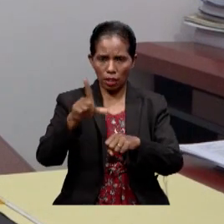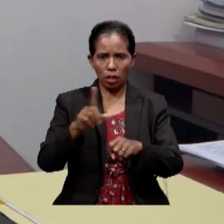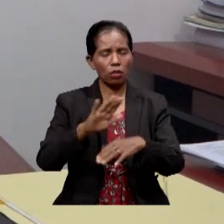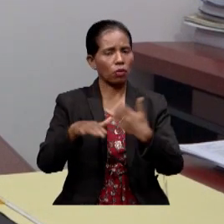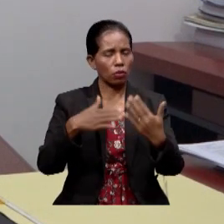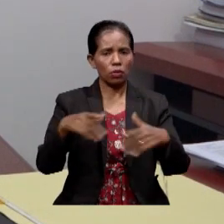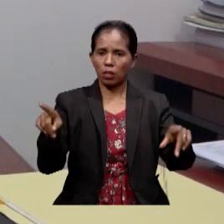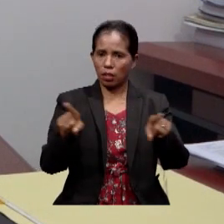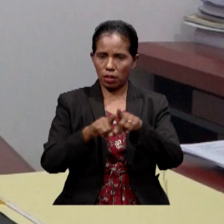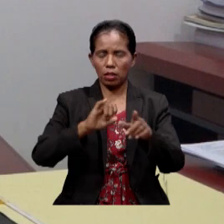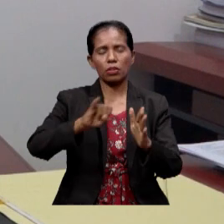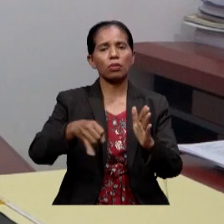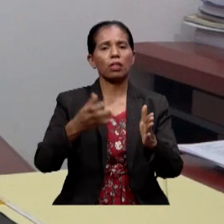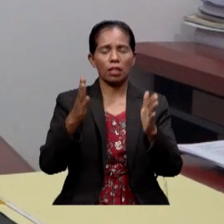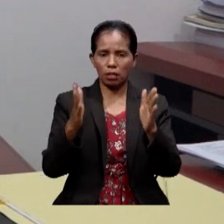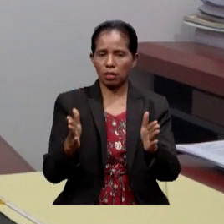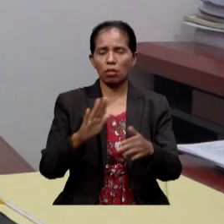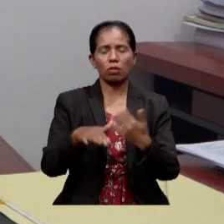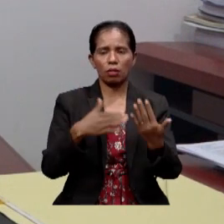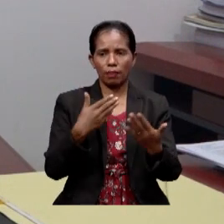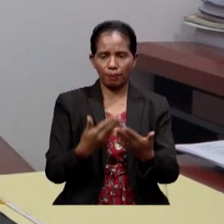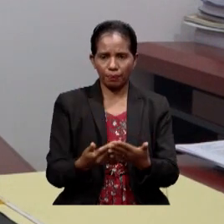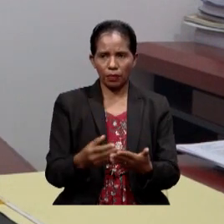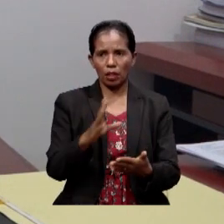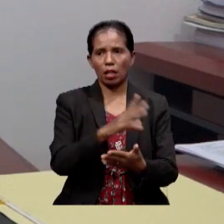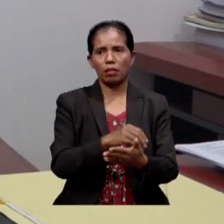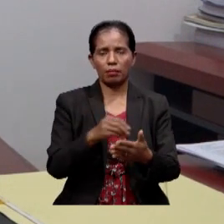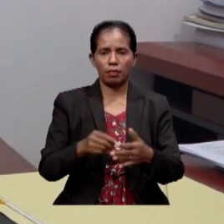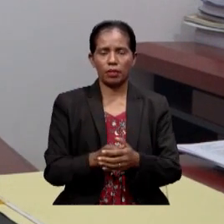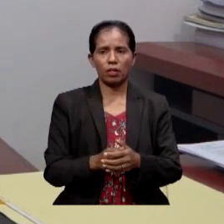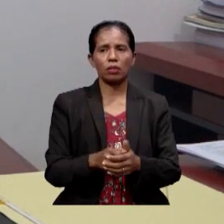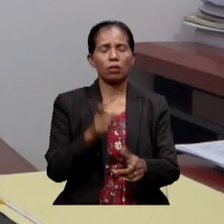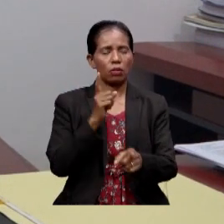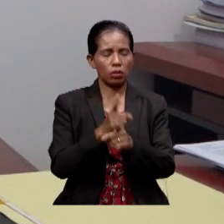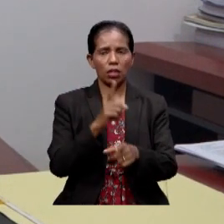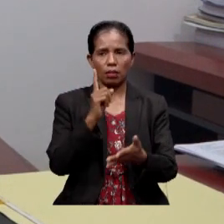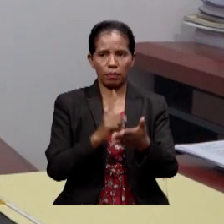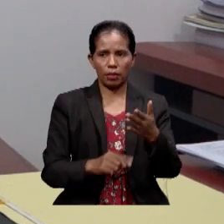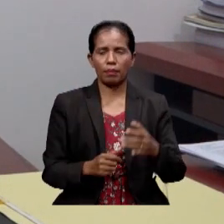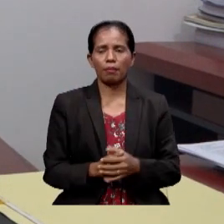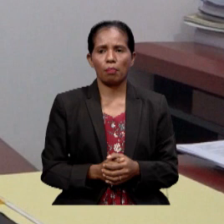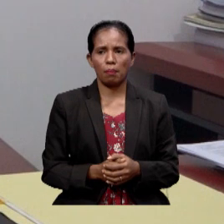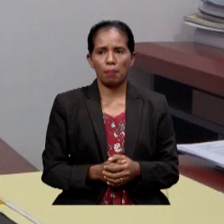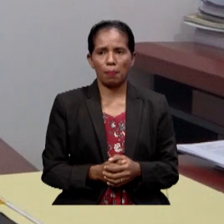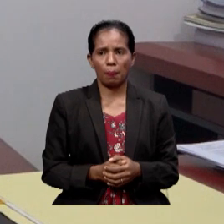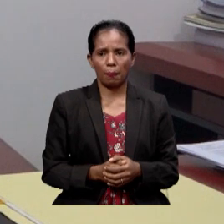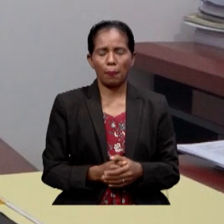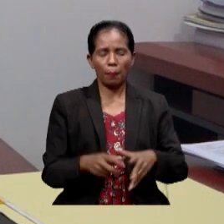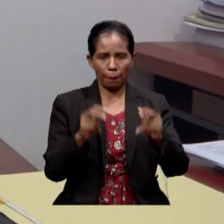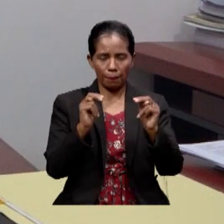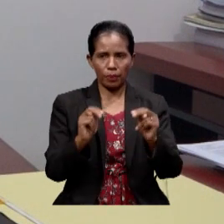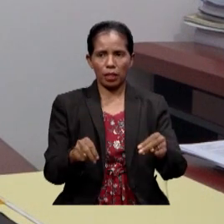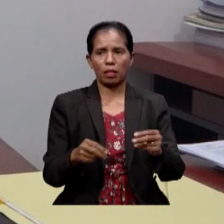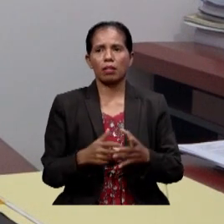né interpretação né, lê né, ato assegurar é uma jornalista sobre o estatal, né, la loja la pele. Né, la loja la pele.